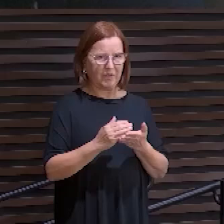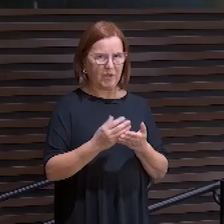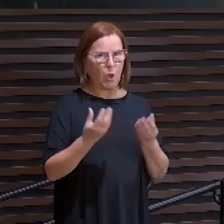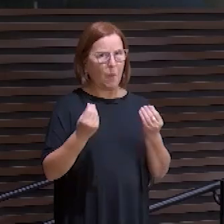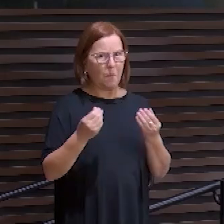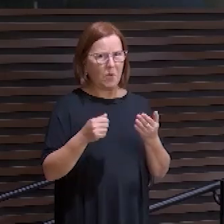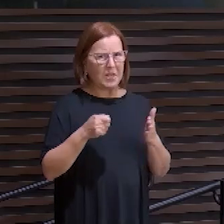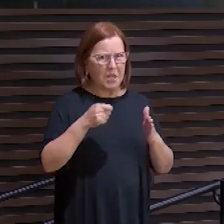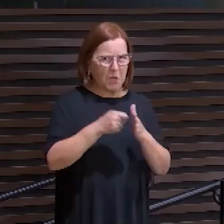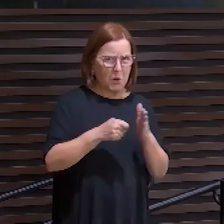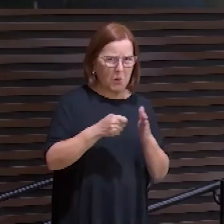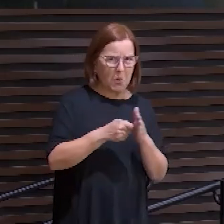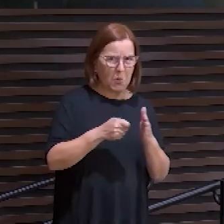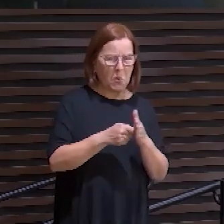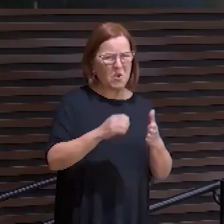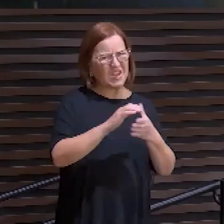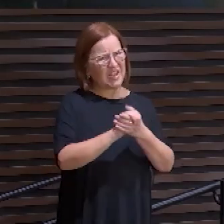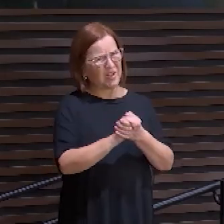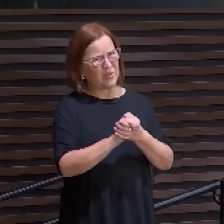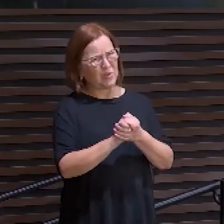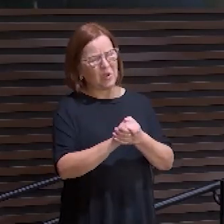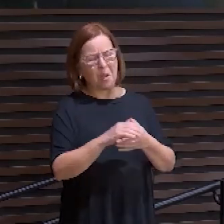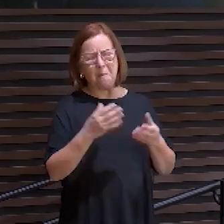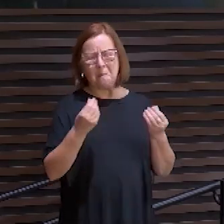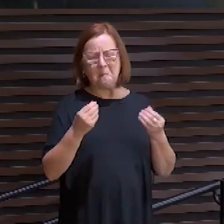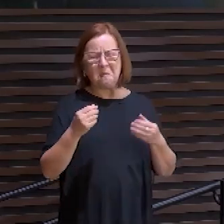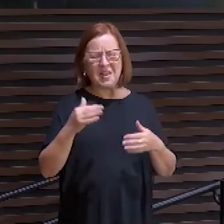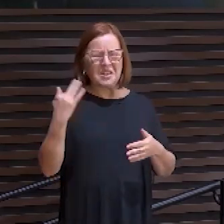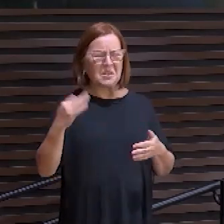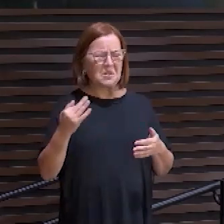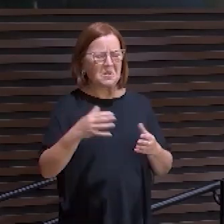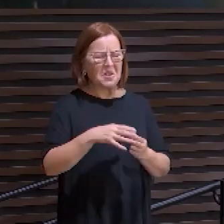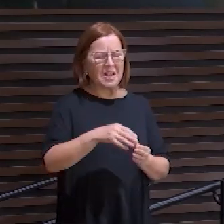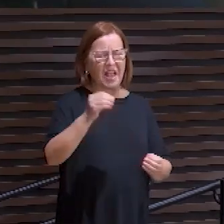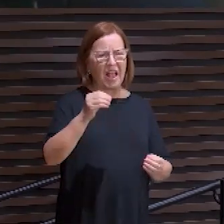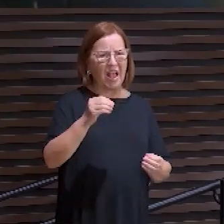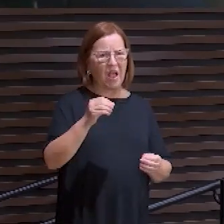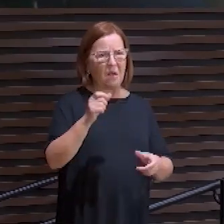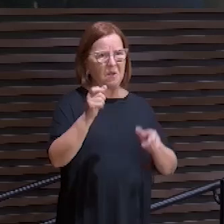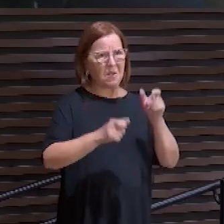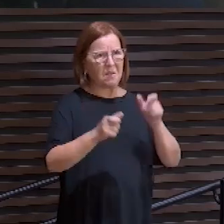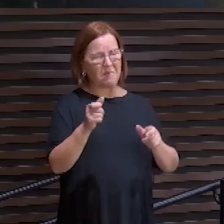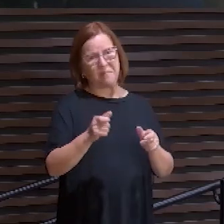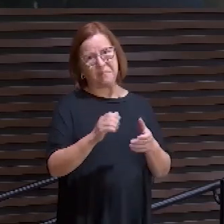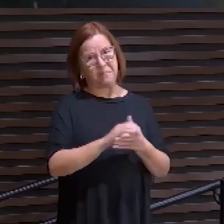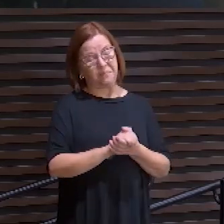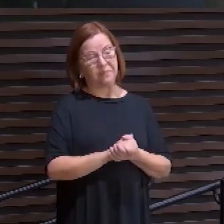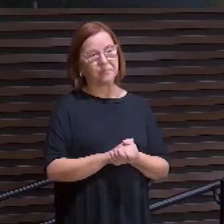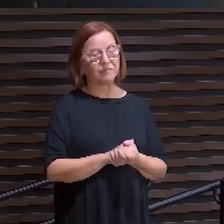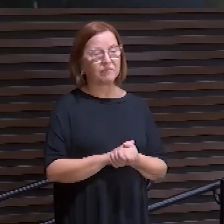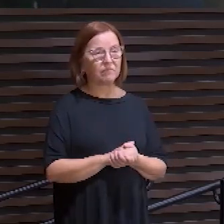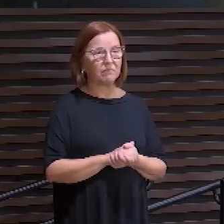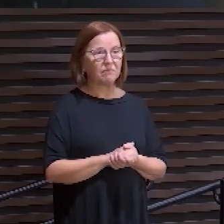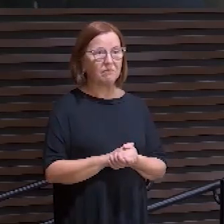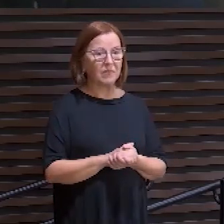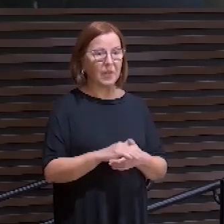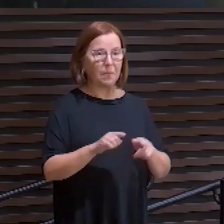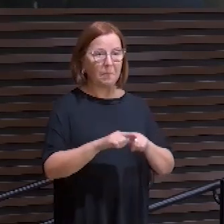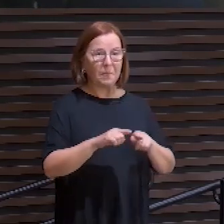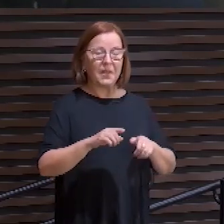de casais, muitas dores da alma. E a gente, em algum momento, Deus